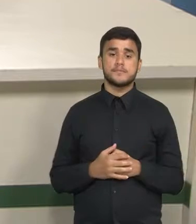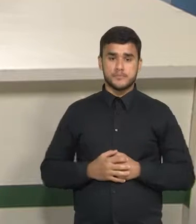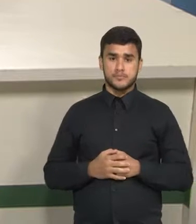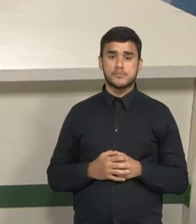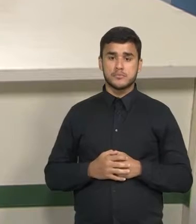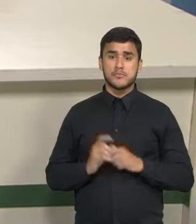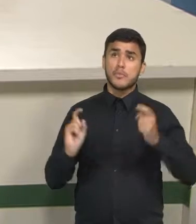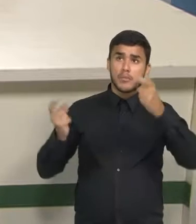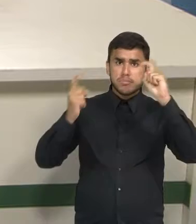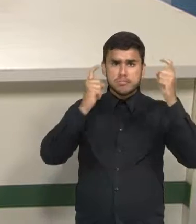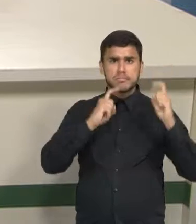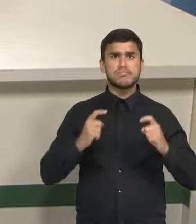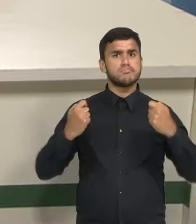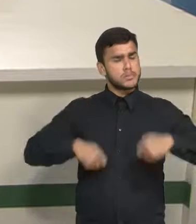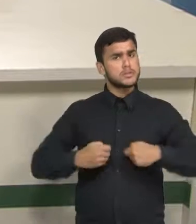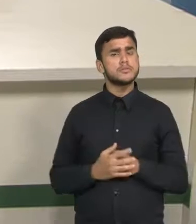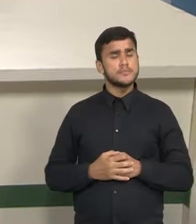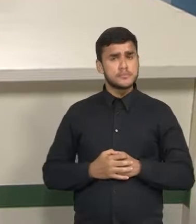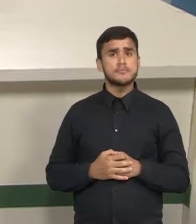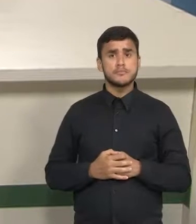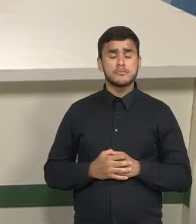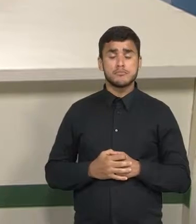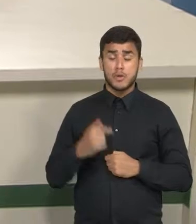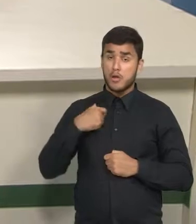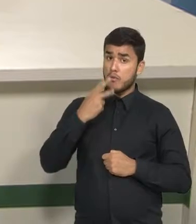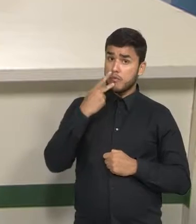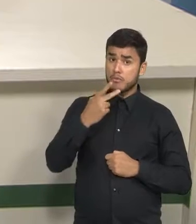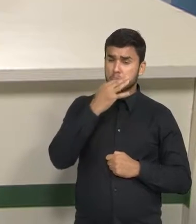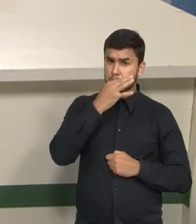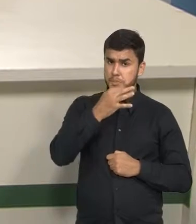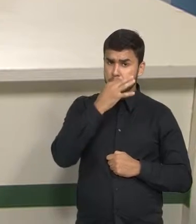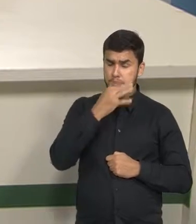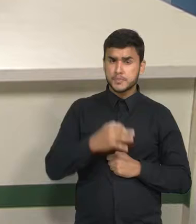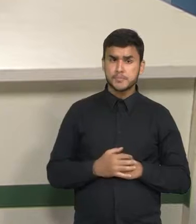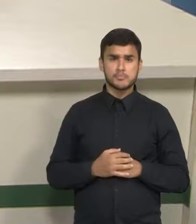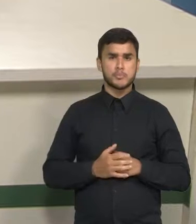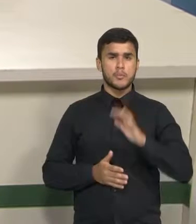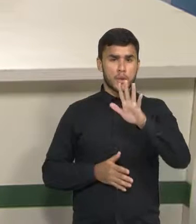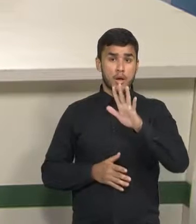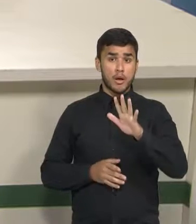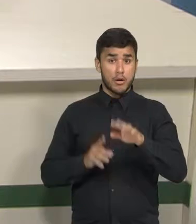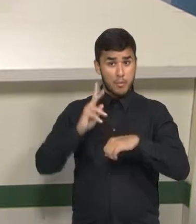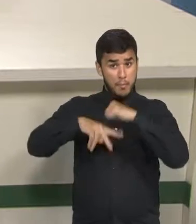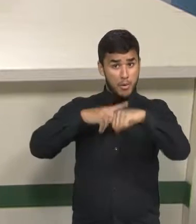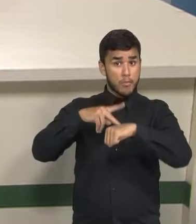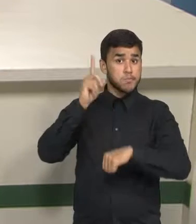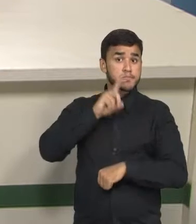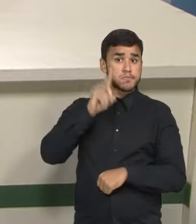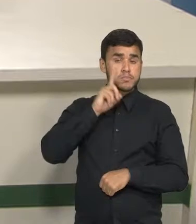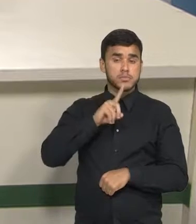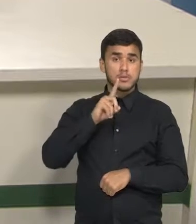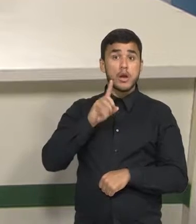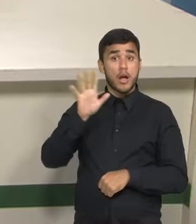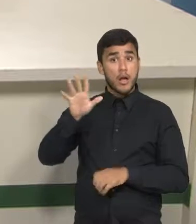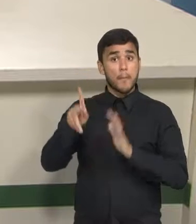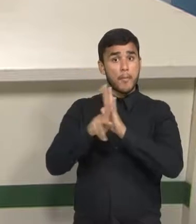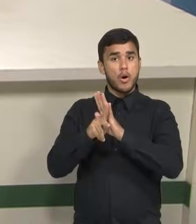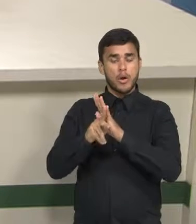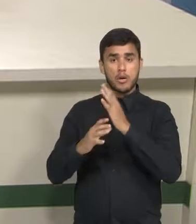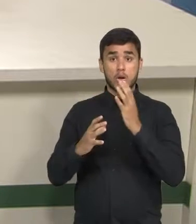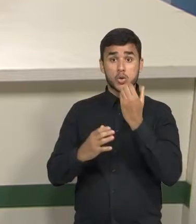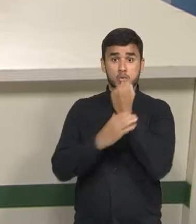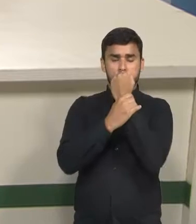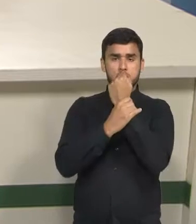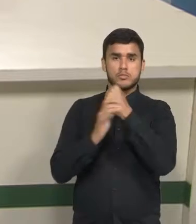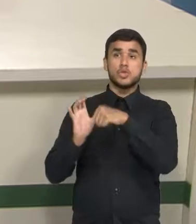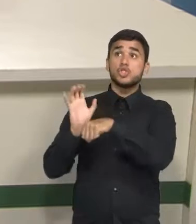ser discutido. De frente. De frente, porque se eu, por exemplo, nos Estados Unidos, a segurança pública é do Estado. Mas o Estado,